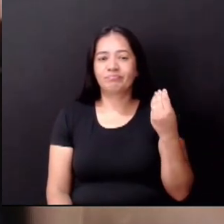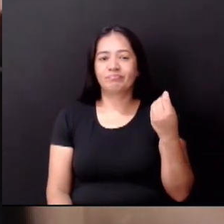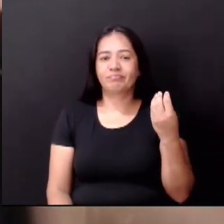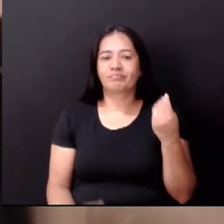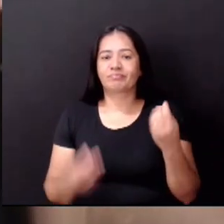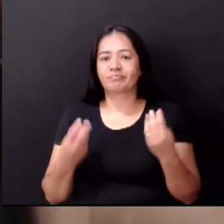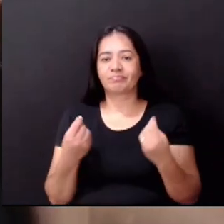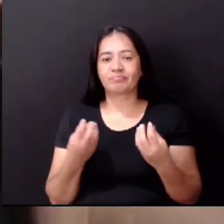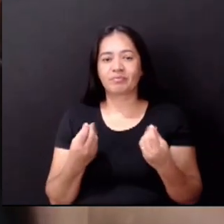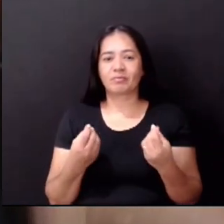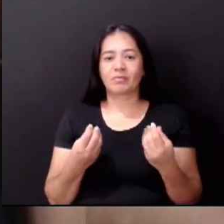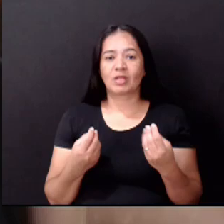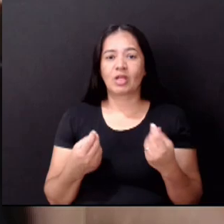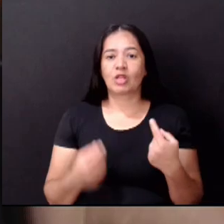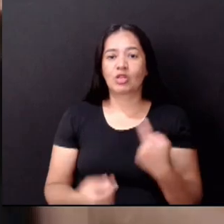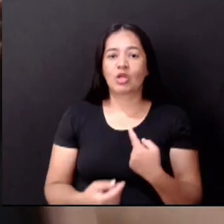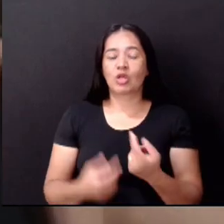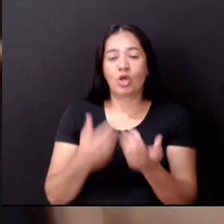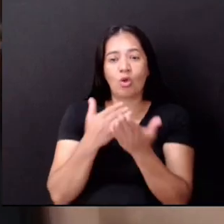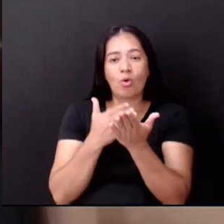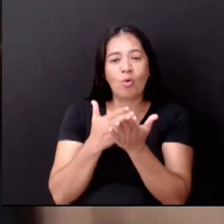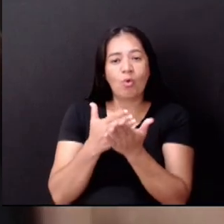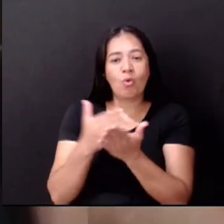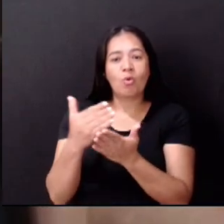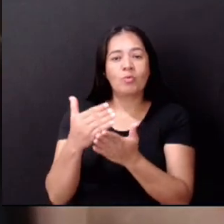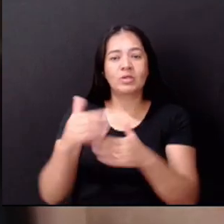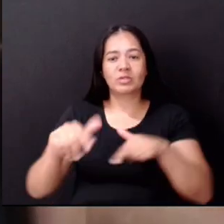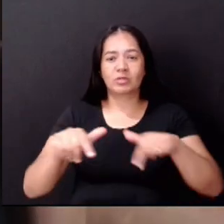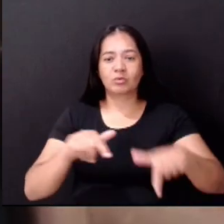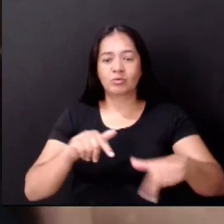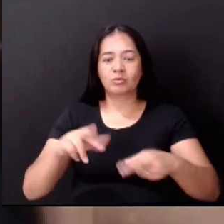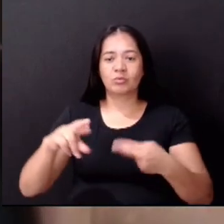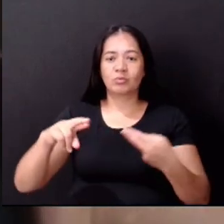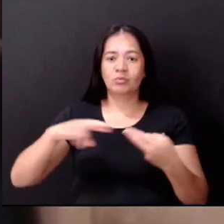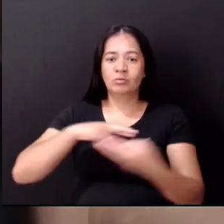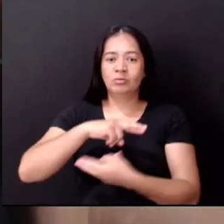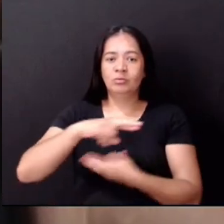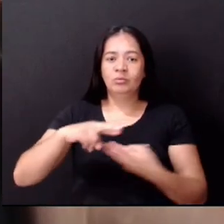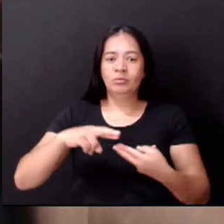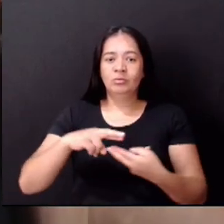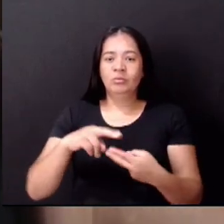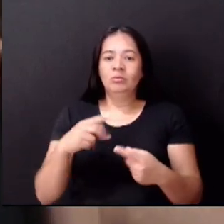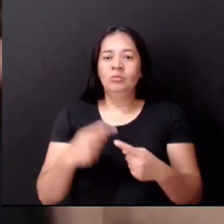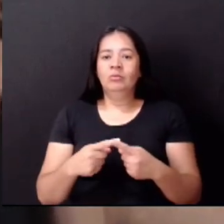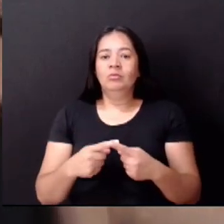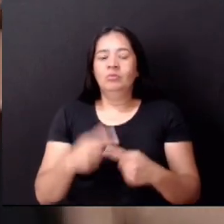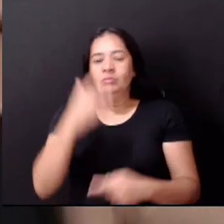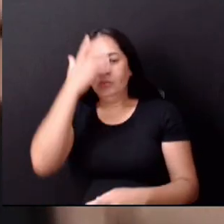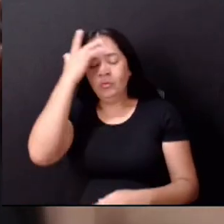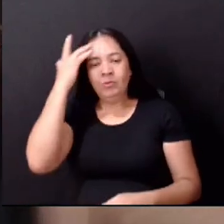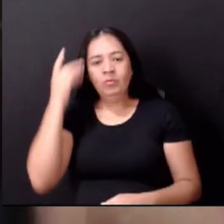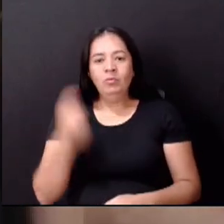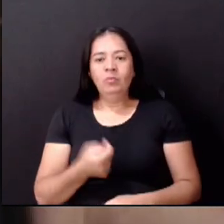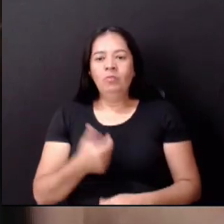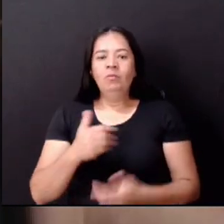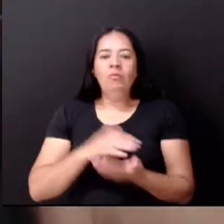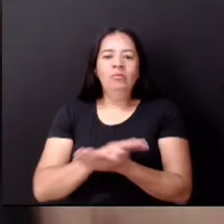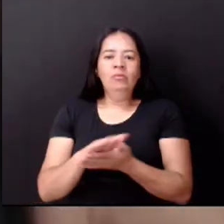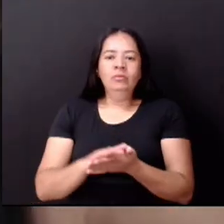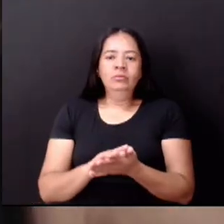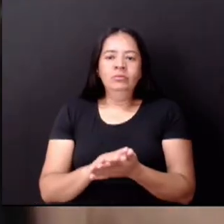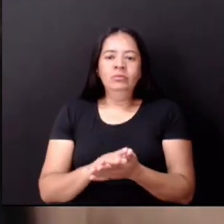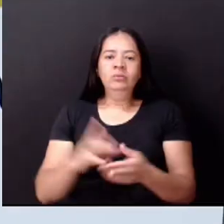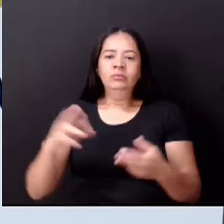estamos ainda no início do trabalho da reciclagem, não é todo mundo que recicla, nós não temos essa mentalidade ainda consolidada por